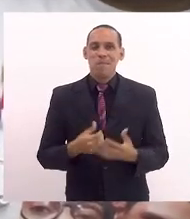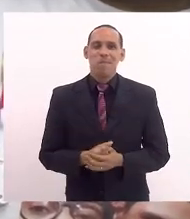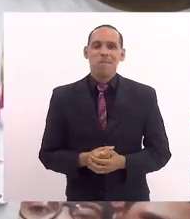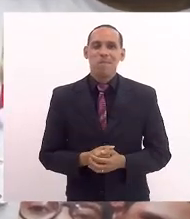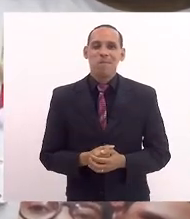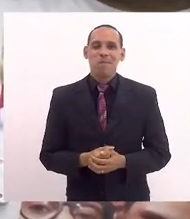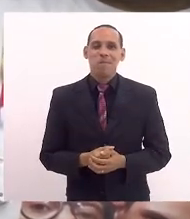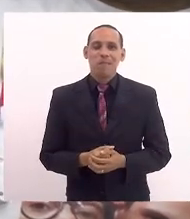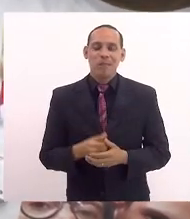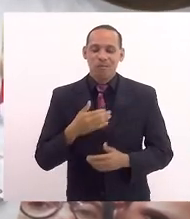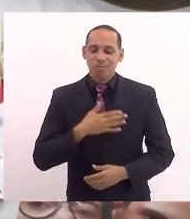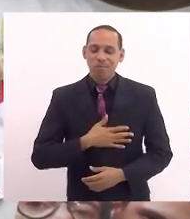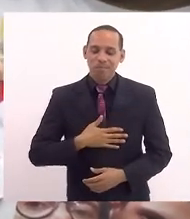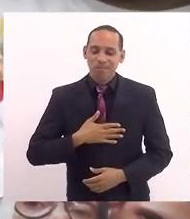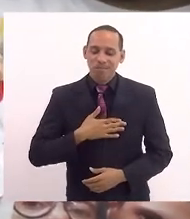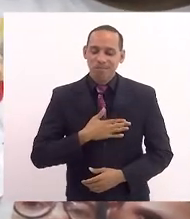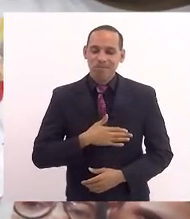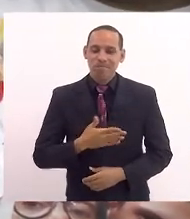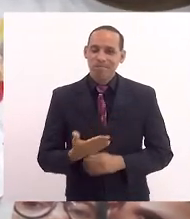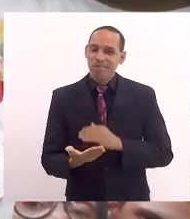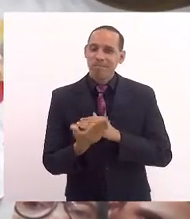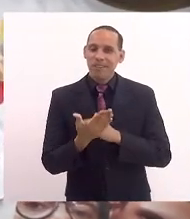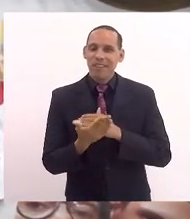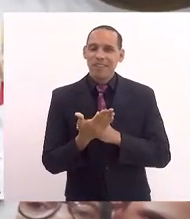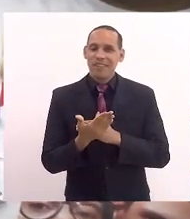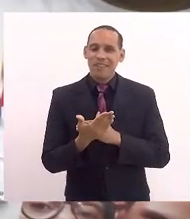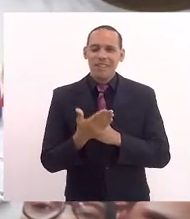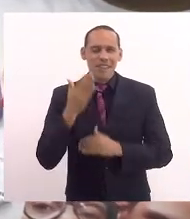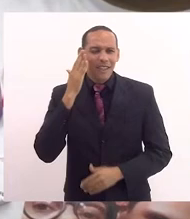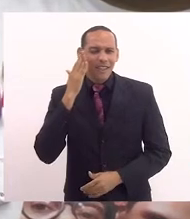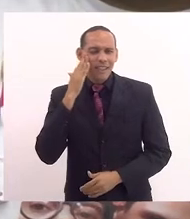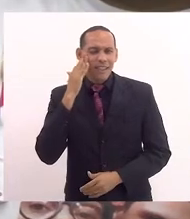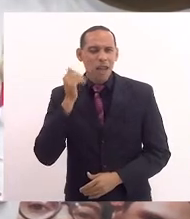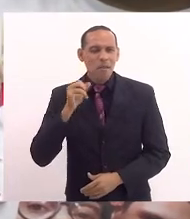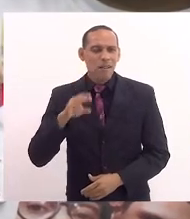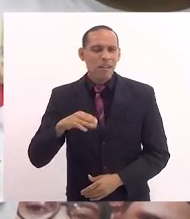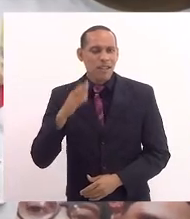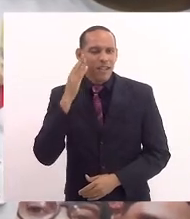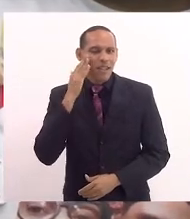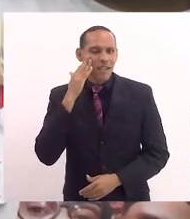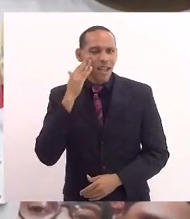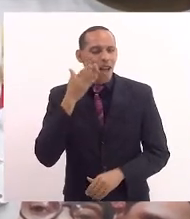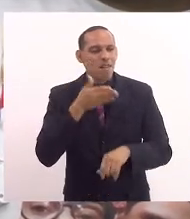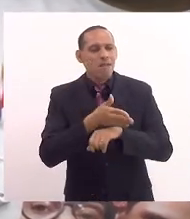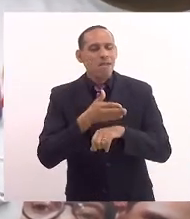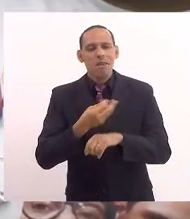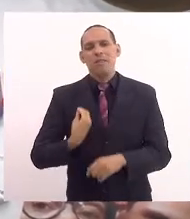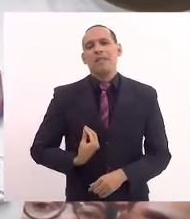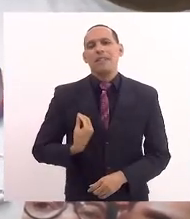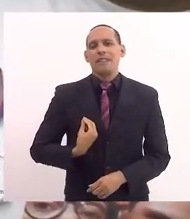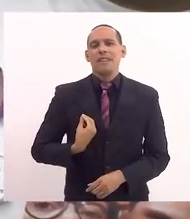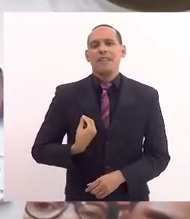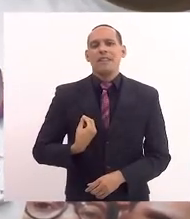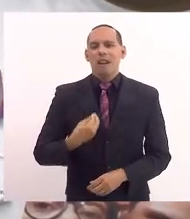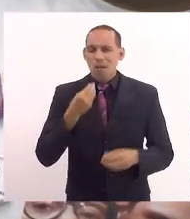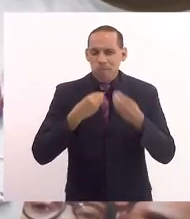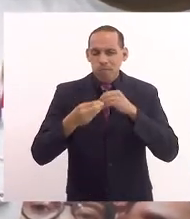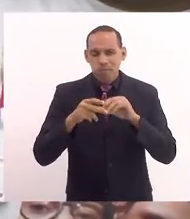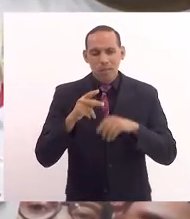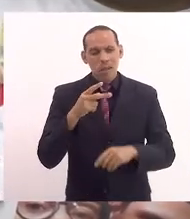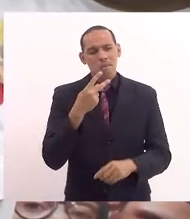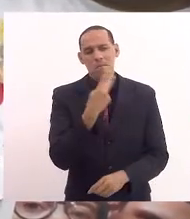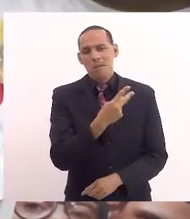dar um conforto, né? Porque quem sabe, quem passou por isso sabe que não é muito agradável a alimentação lá